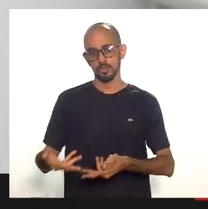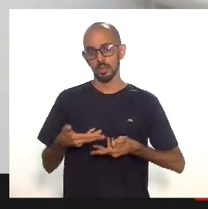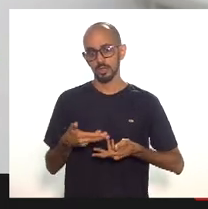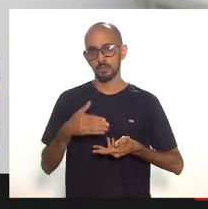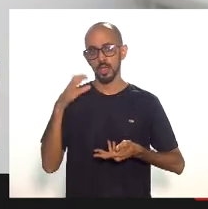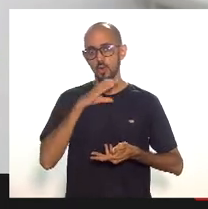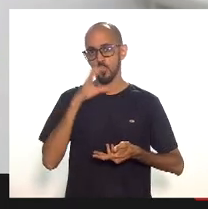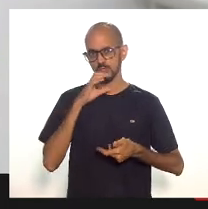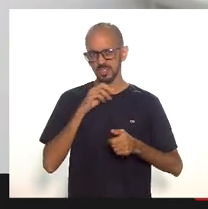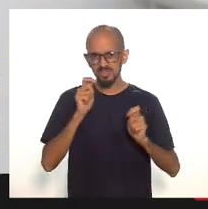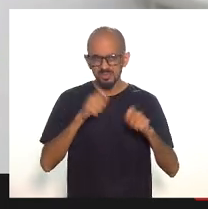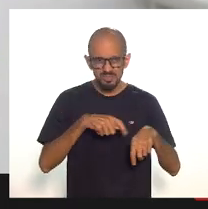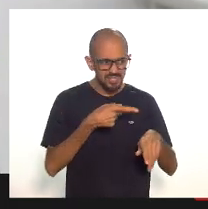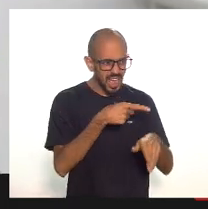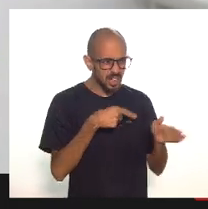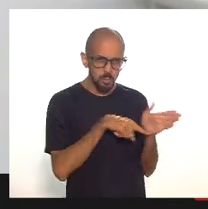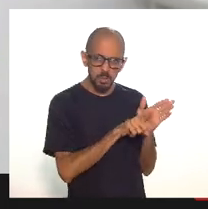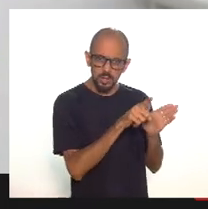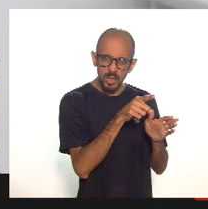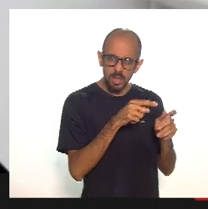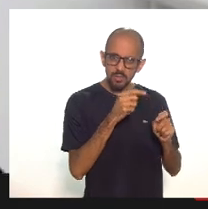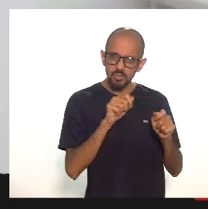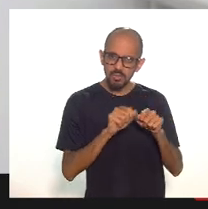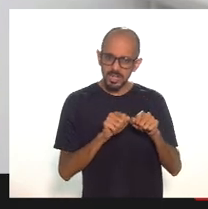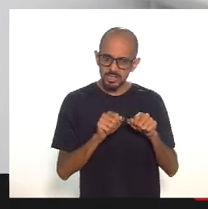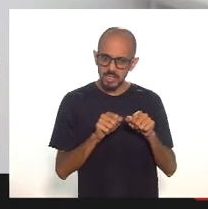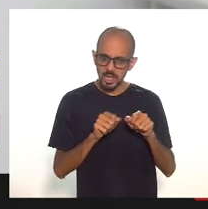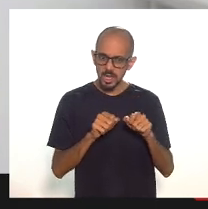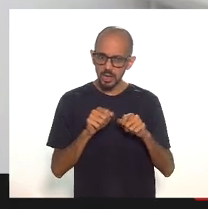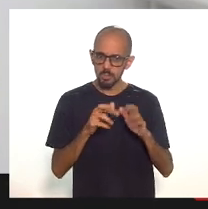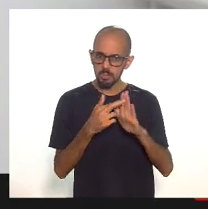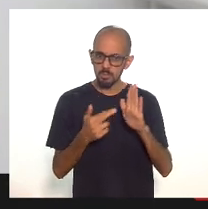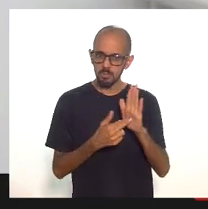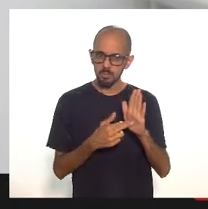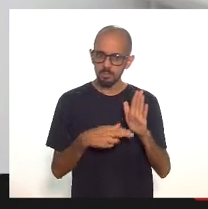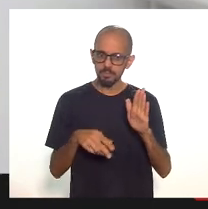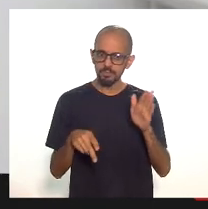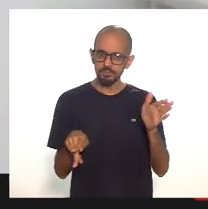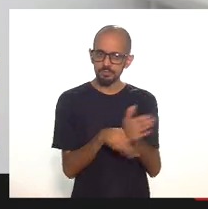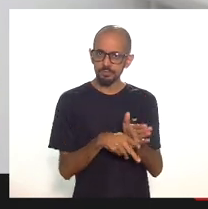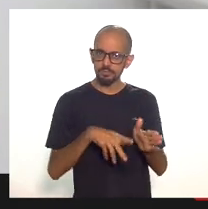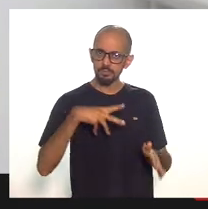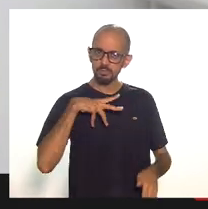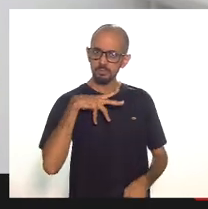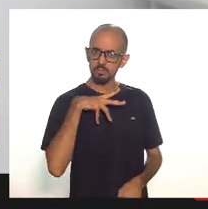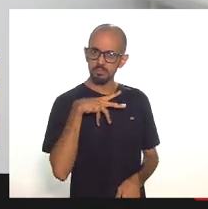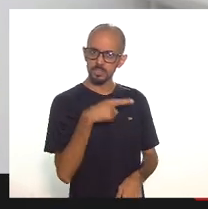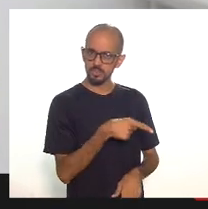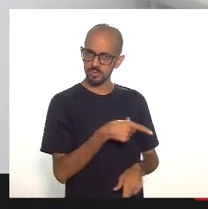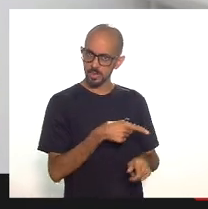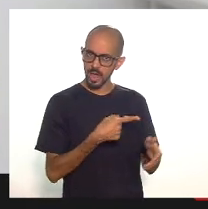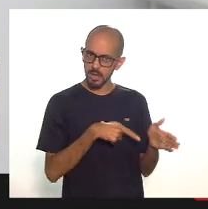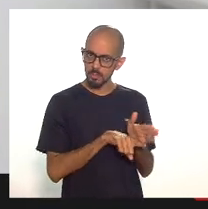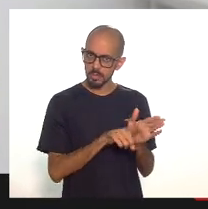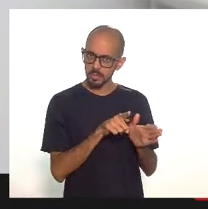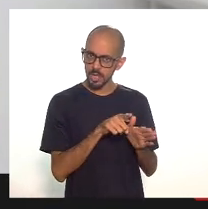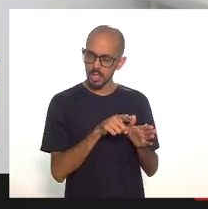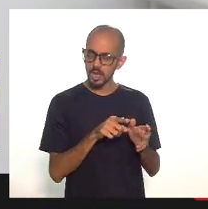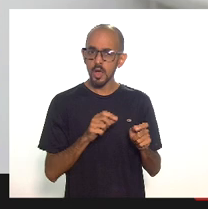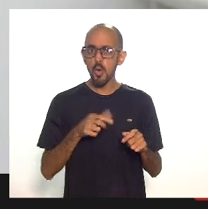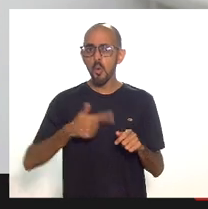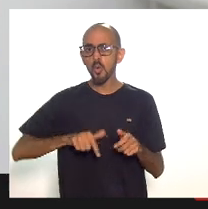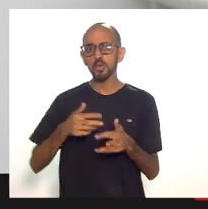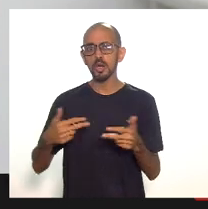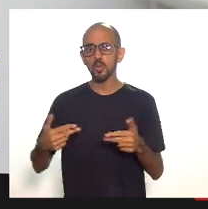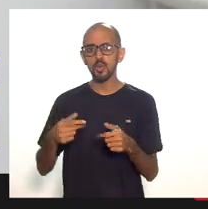Não é possível conseguir fazer uma regulação no setor privado para esse leito? Essa é uma pergunta. E a outra questão que eu